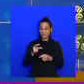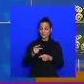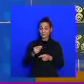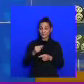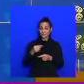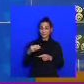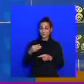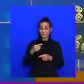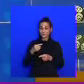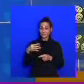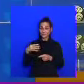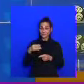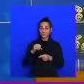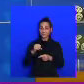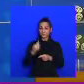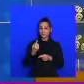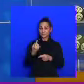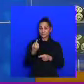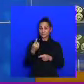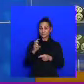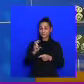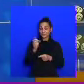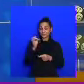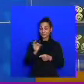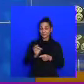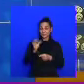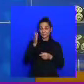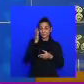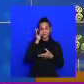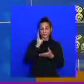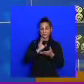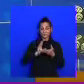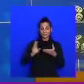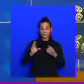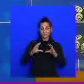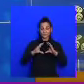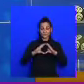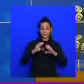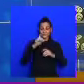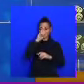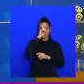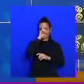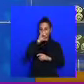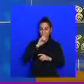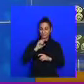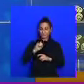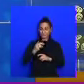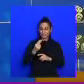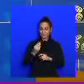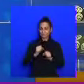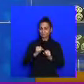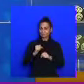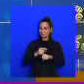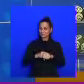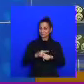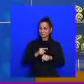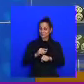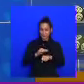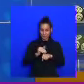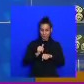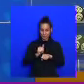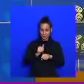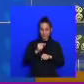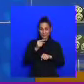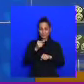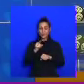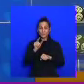ou 15 números. Bola amarela, número 02. Amarela, 02. E pode ser agora, hein? Vamos